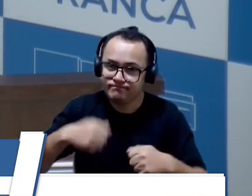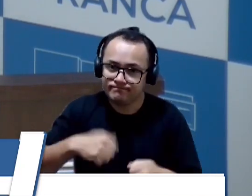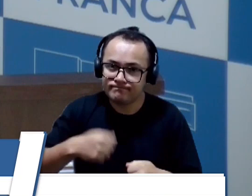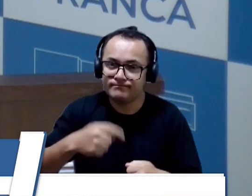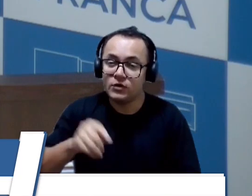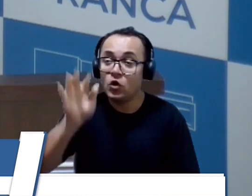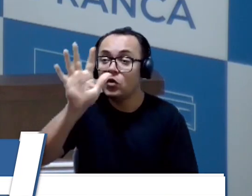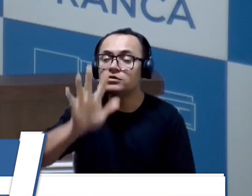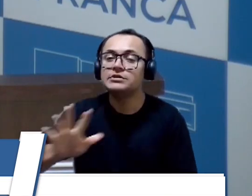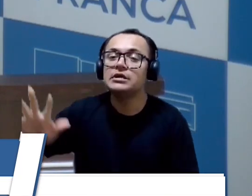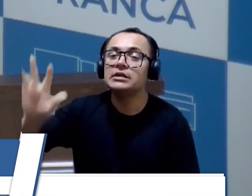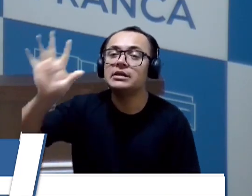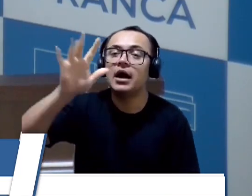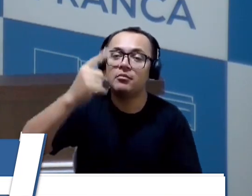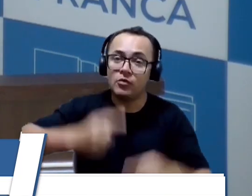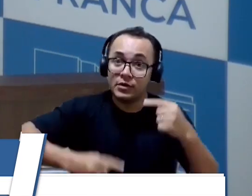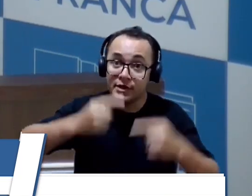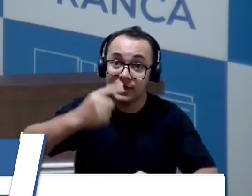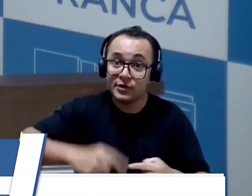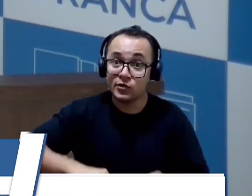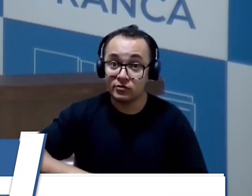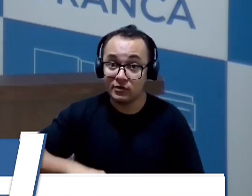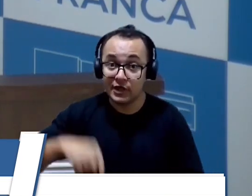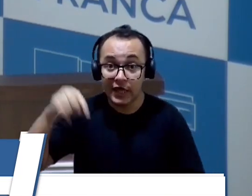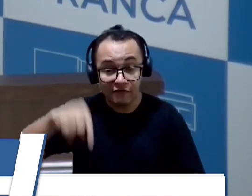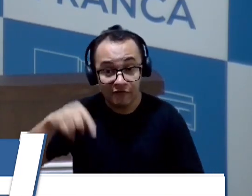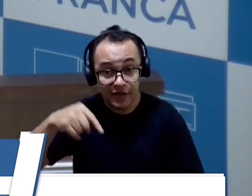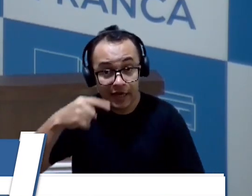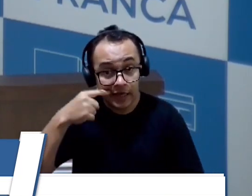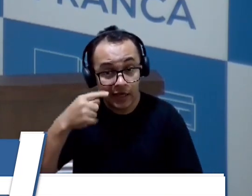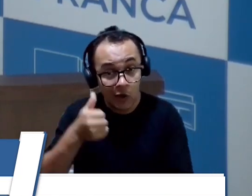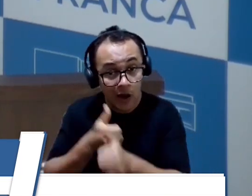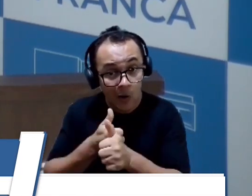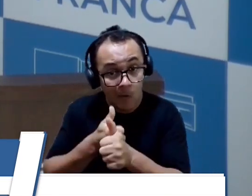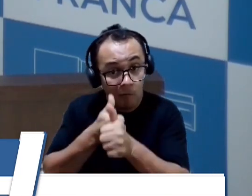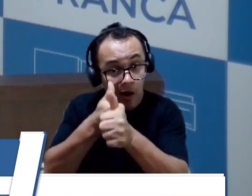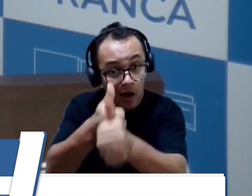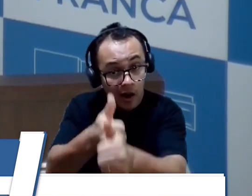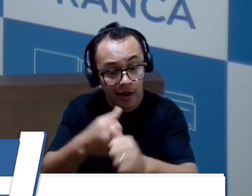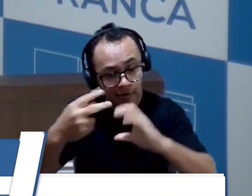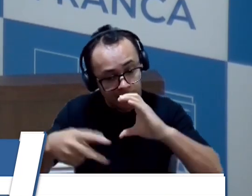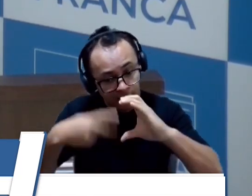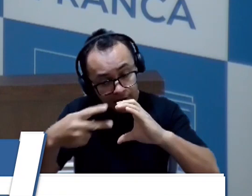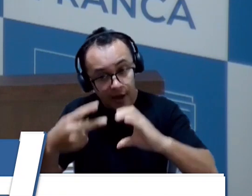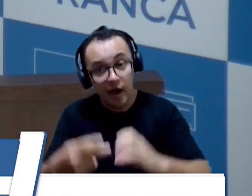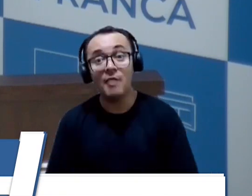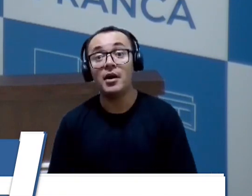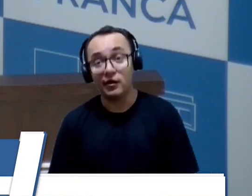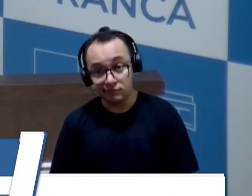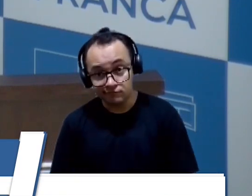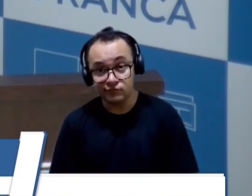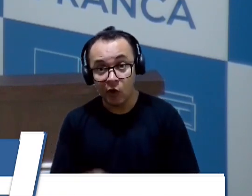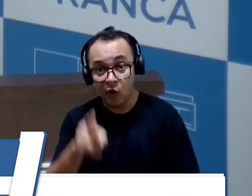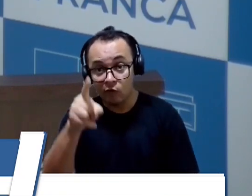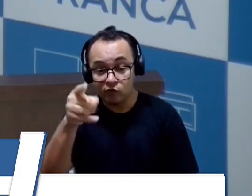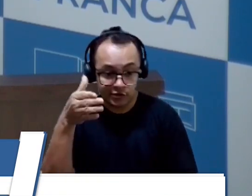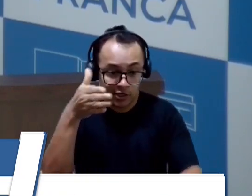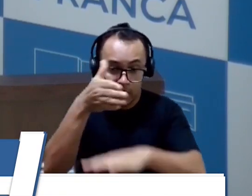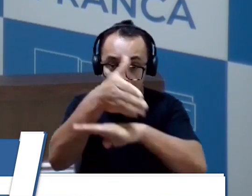político, assistir mais as coisas que acontecem aqui. Já uma vez que você não pode vir na